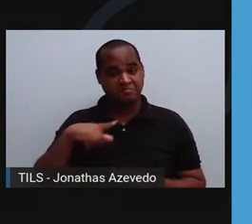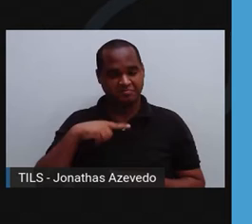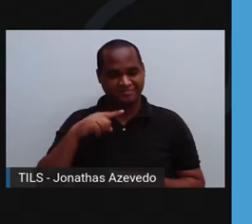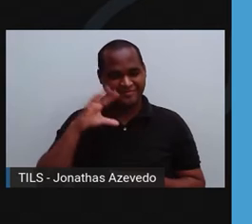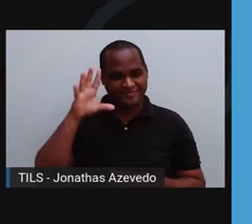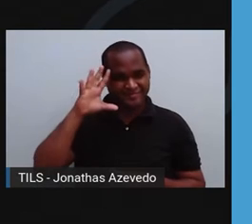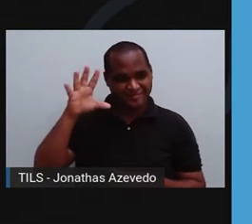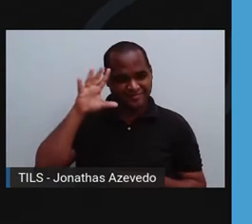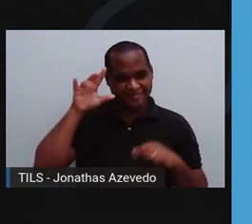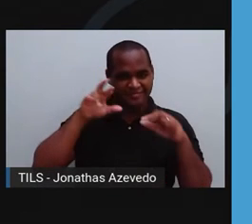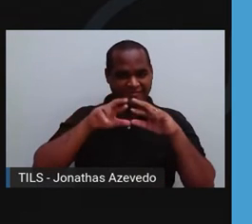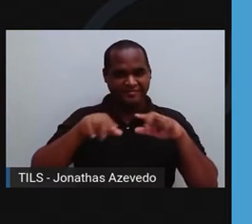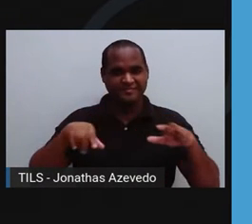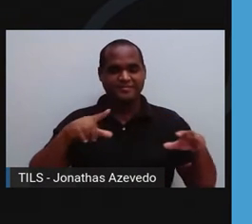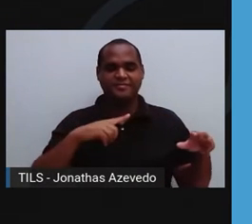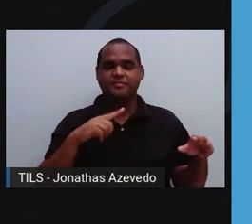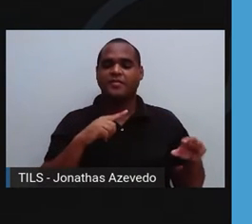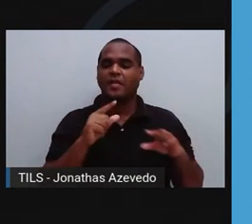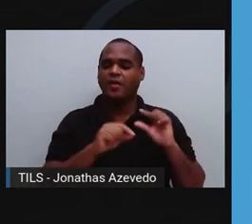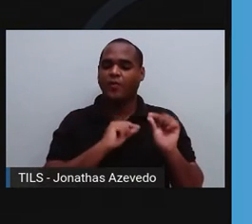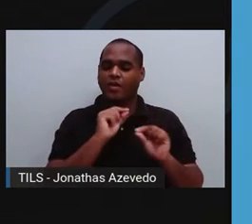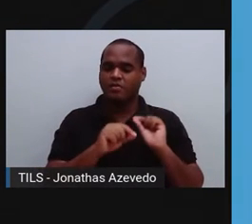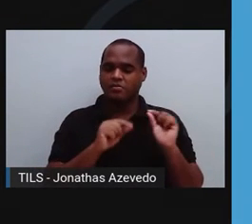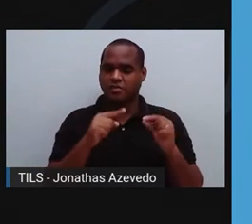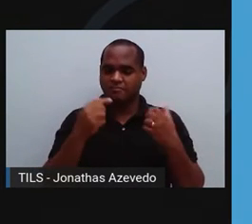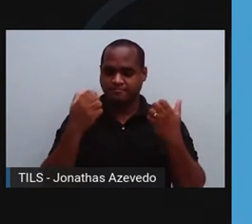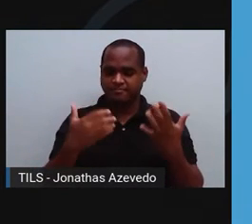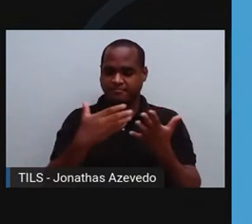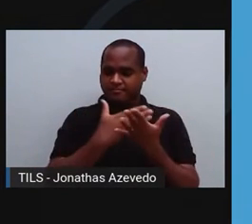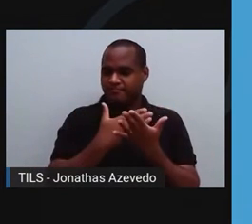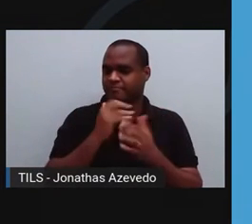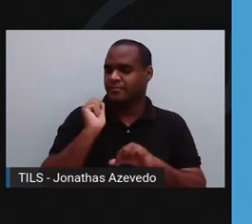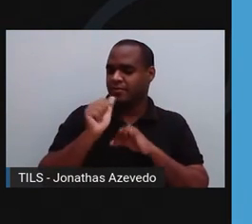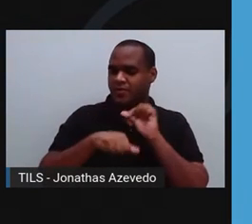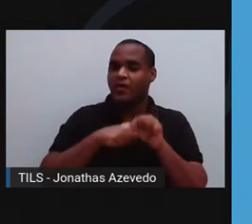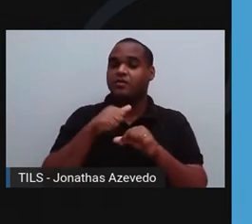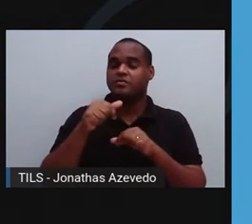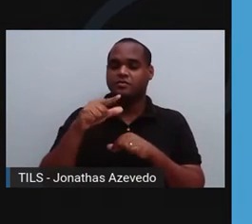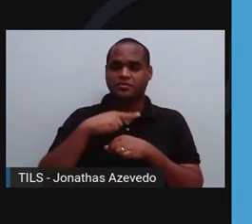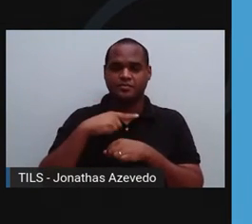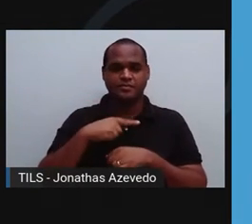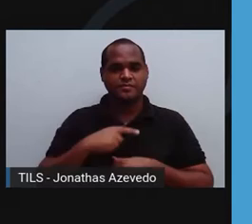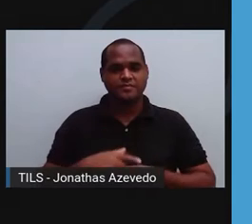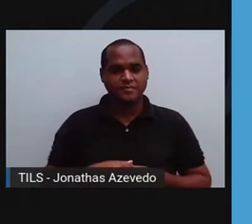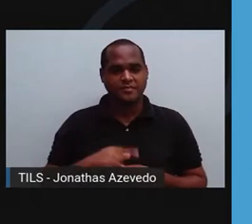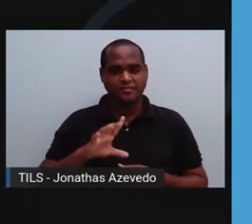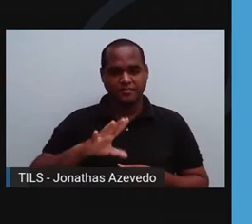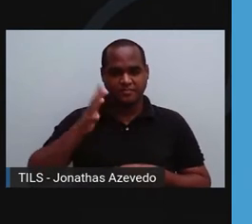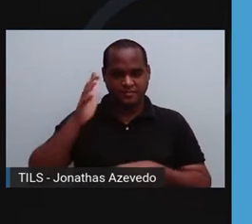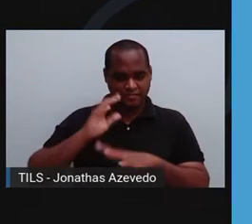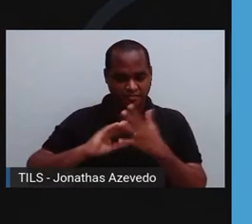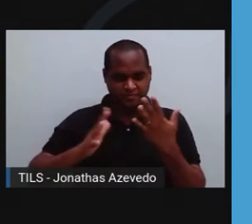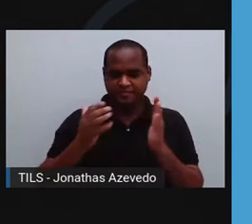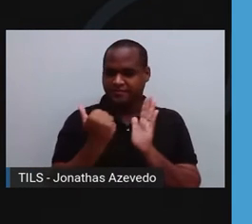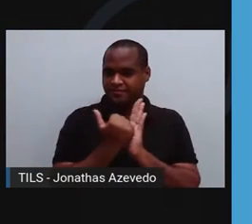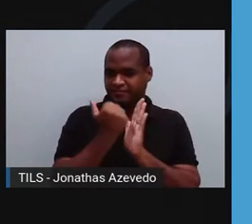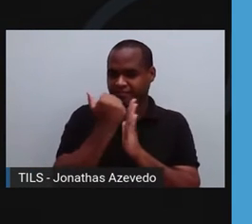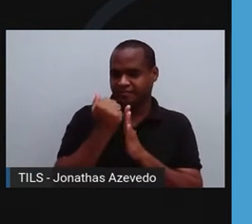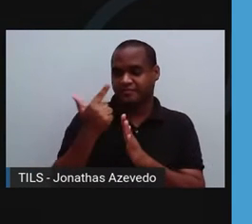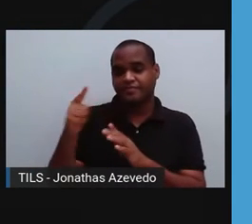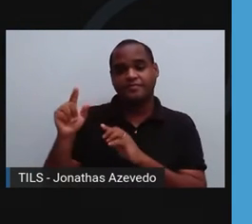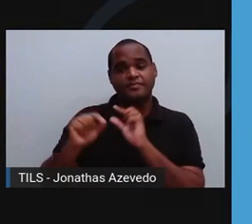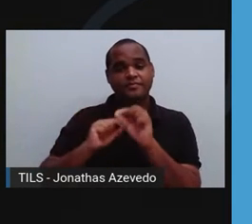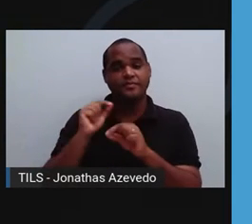que as evidências citadas são apenas indícios de transformações químicas, e a ocorrência de uma ou mais dessas